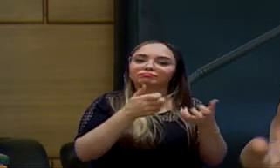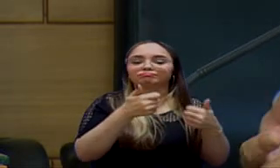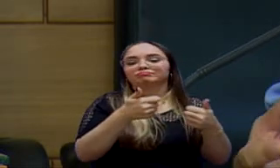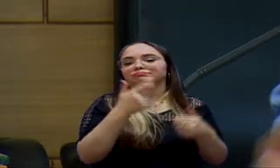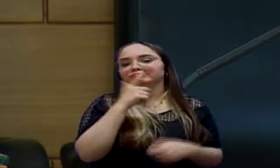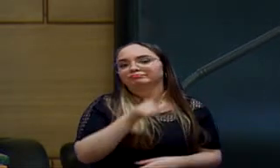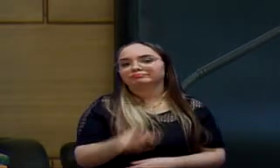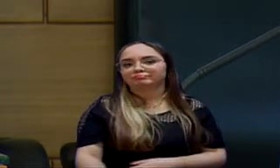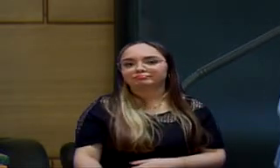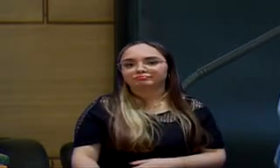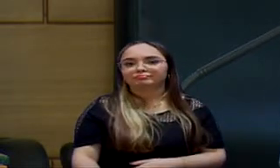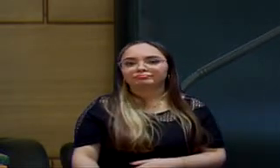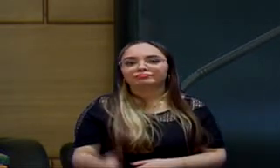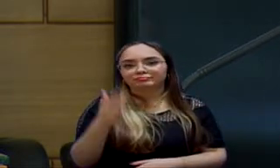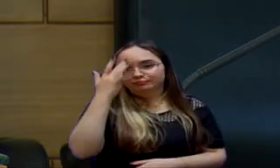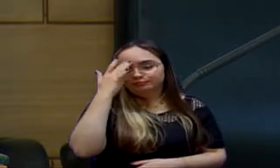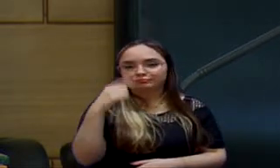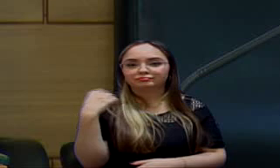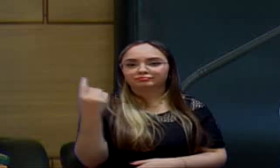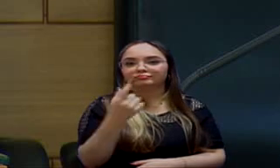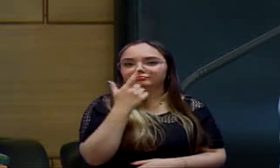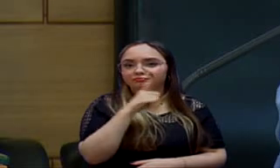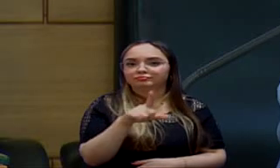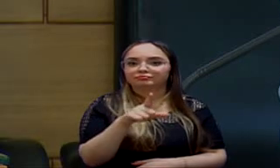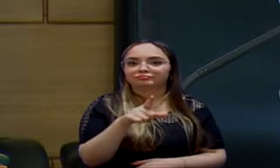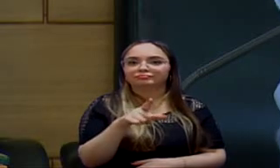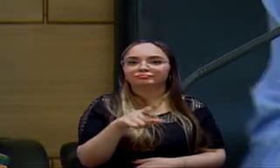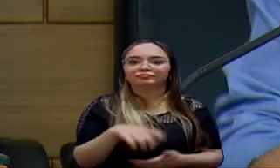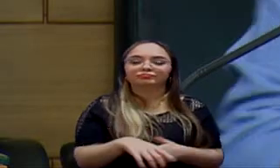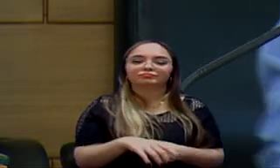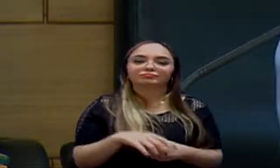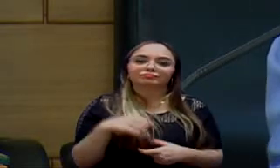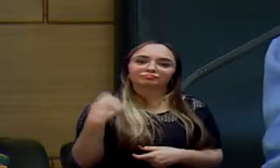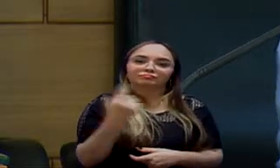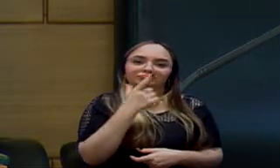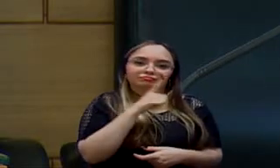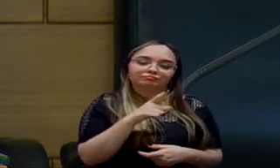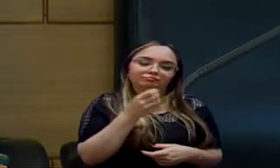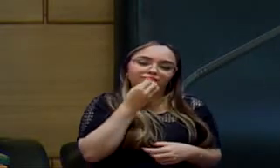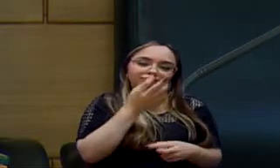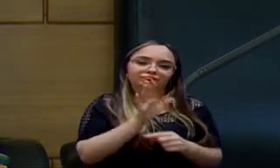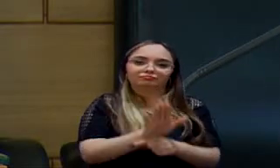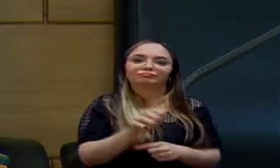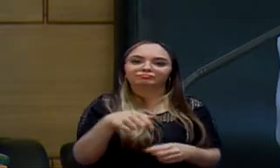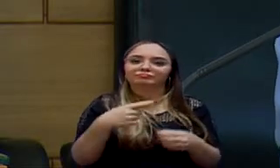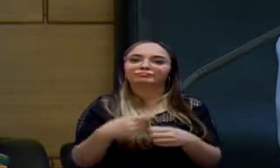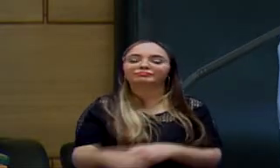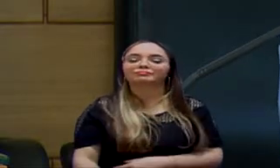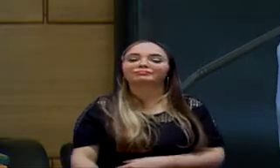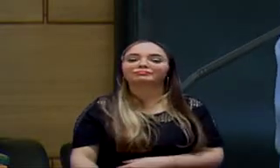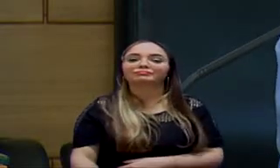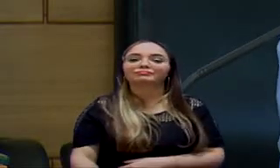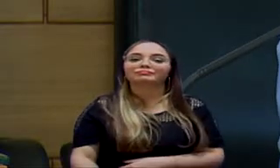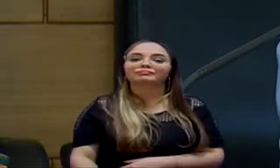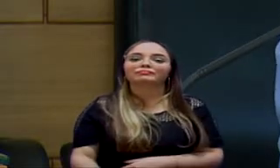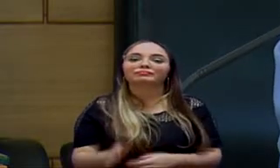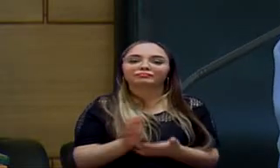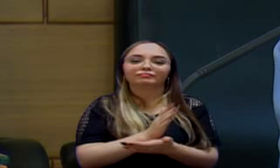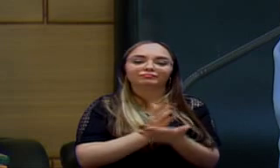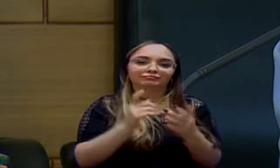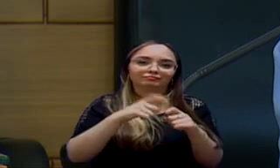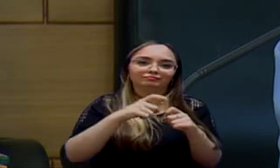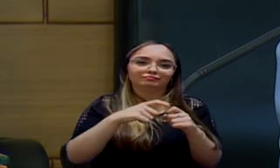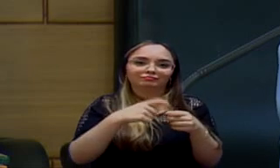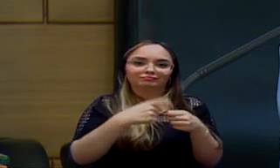como ponto de partida uma grande uma grande coisa para o Instituto E aí descredenciamento e